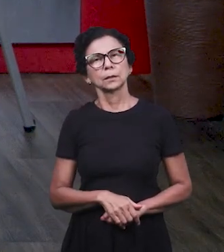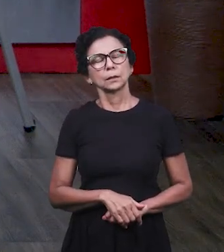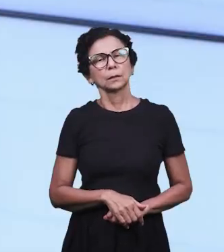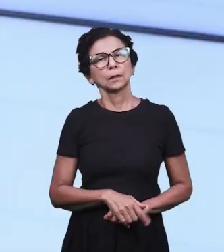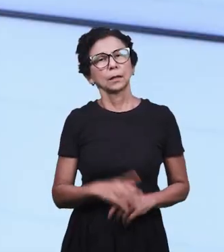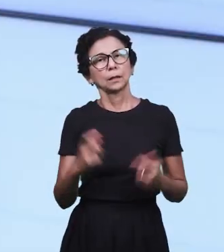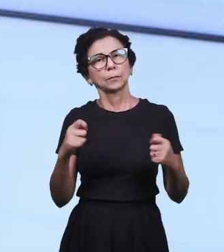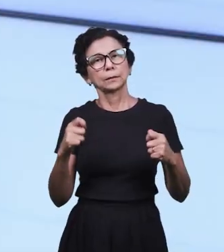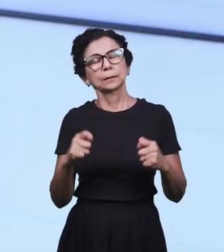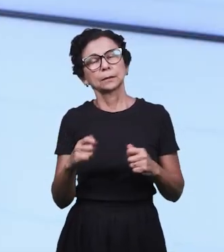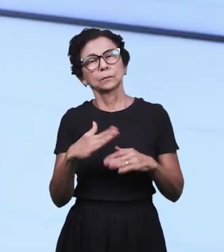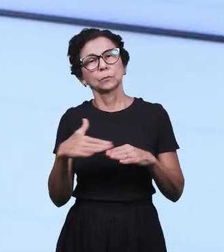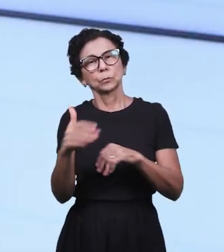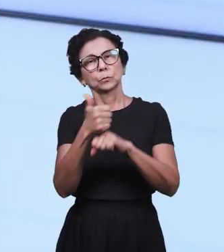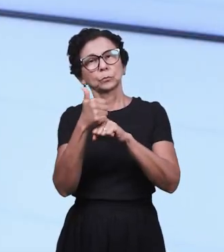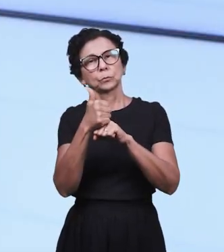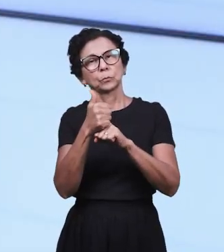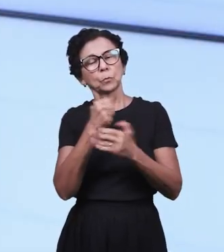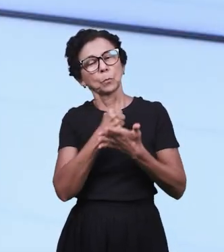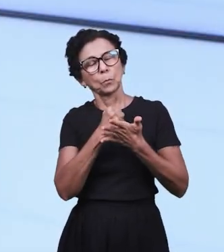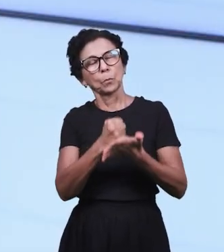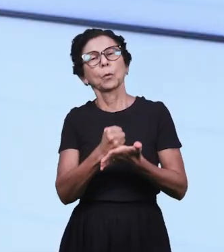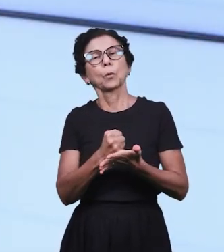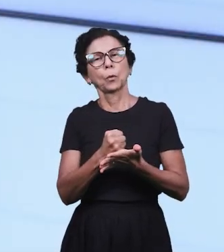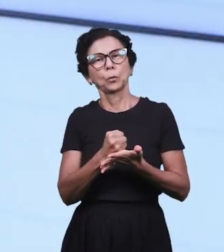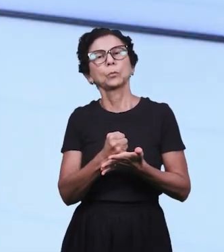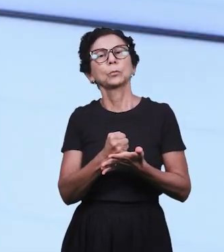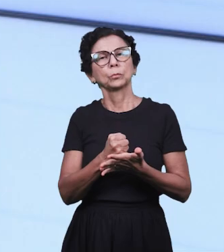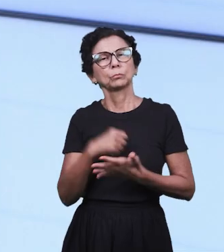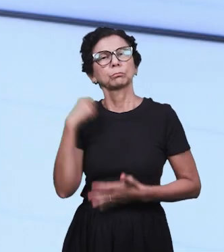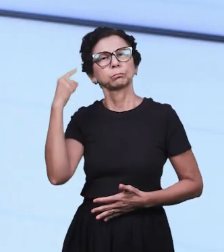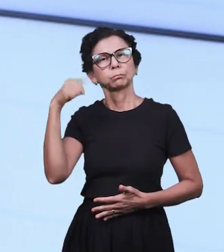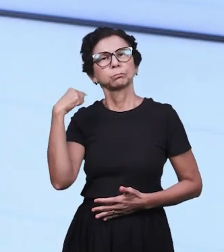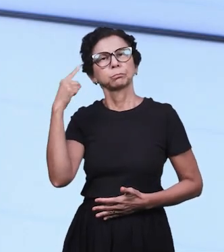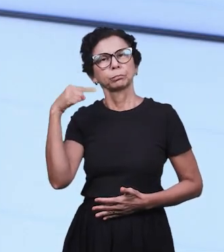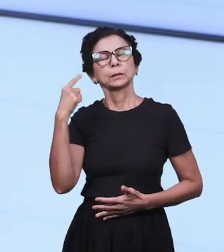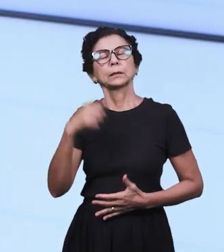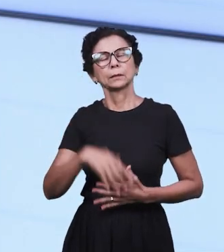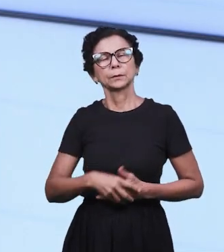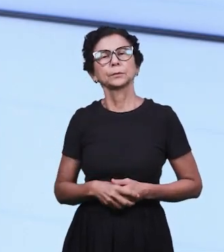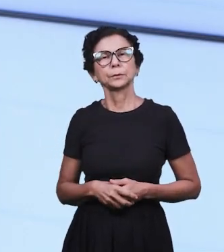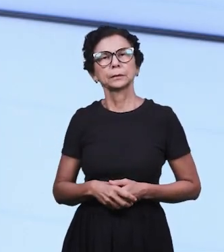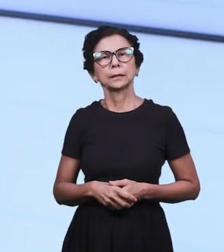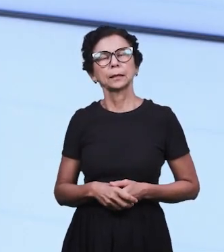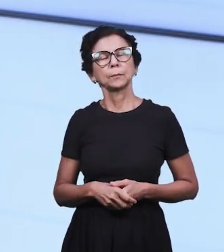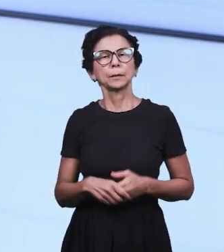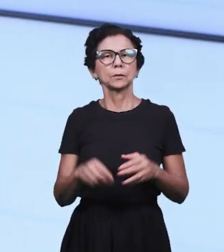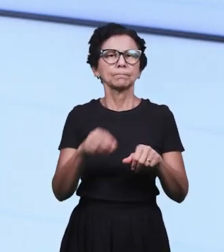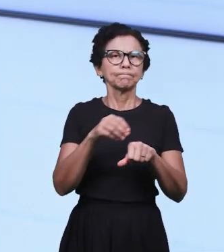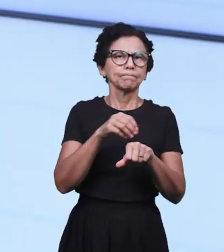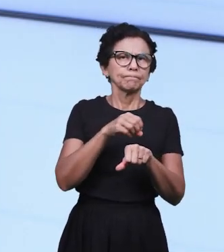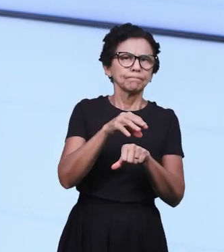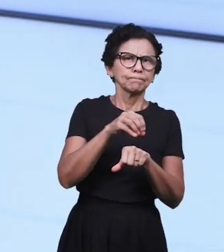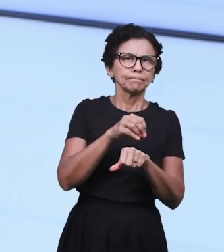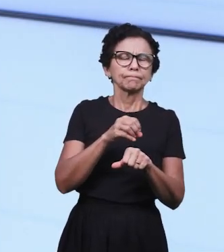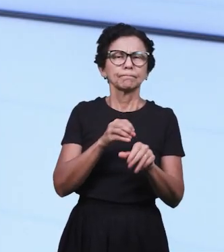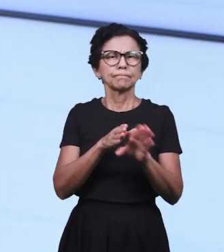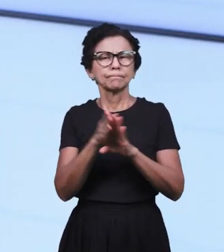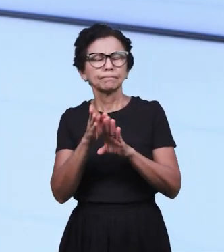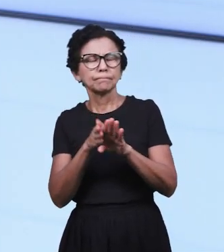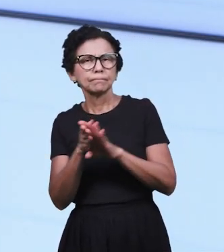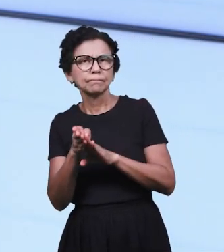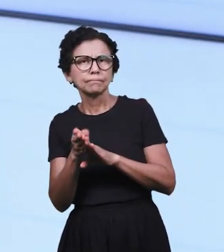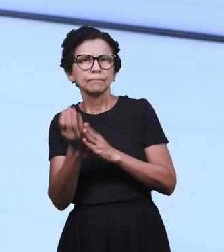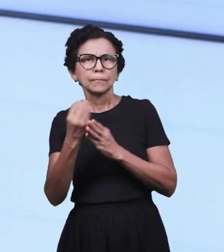né, o auxílio de um profissional, de um advogado que possa te orientar, te instruir